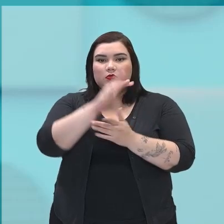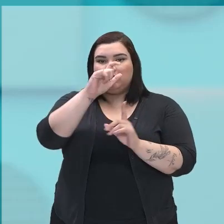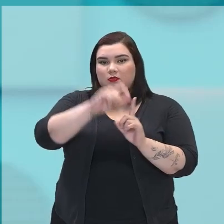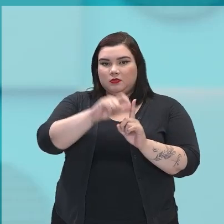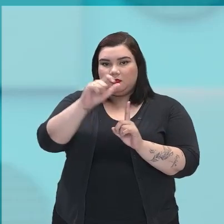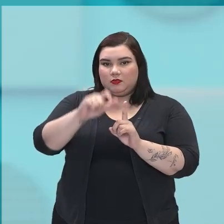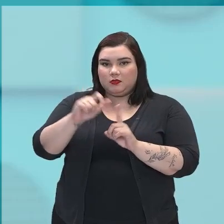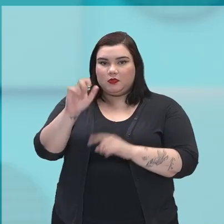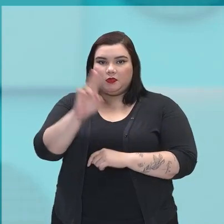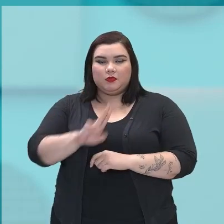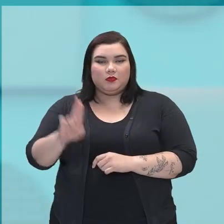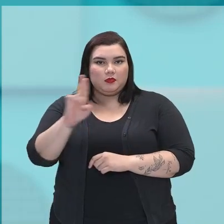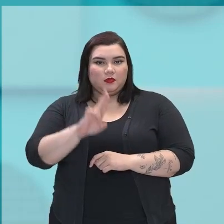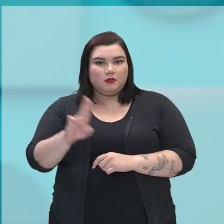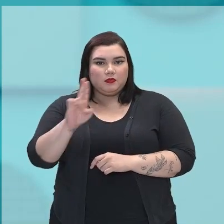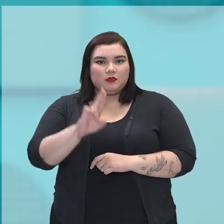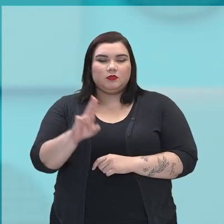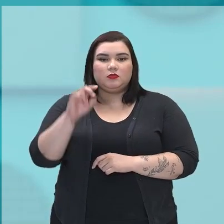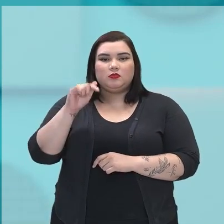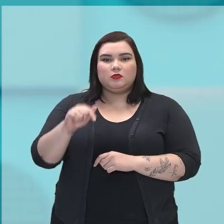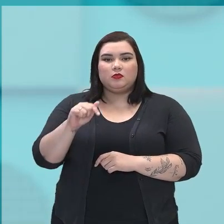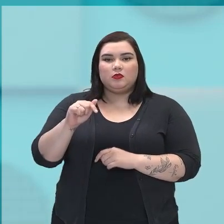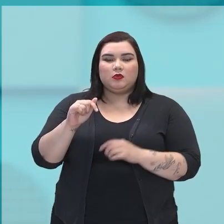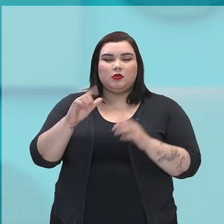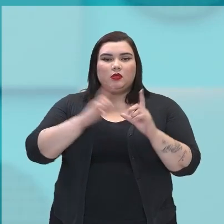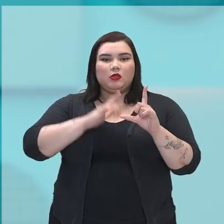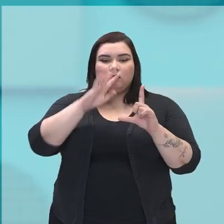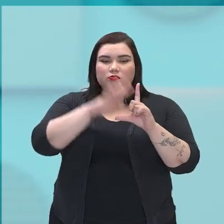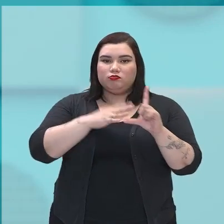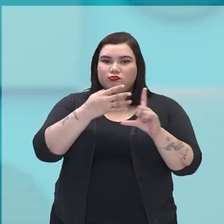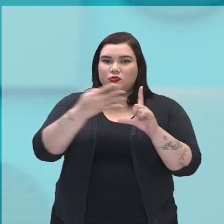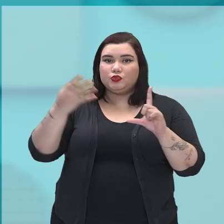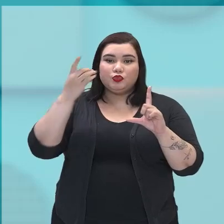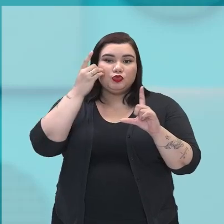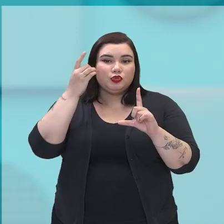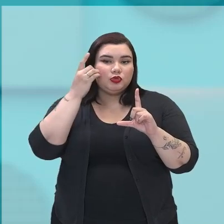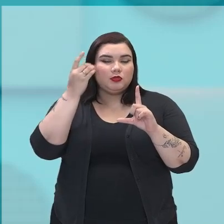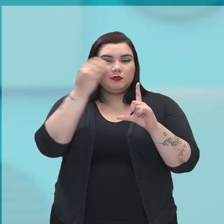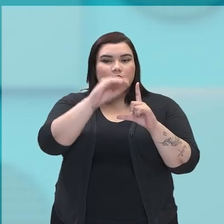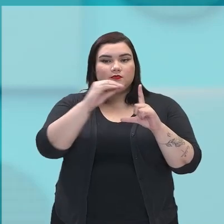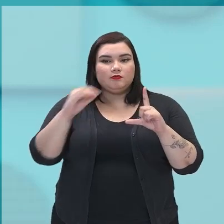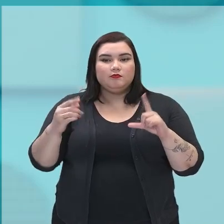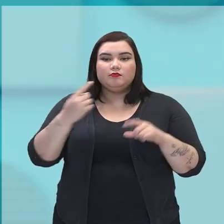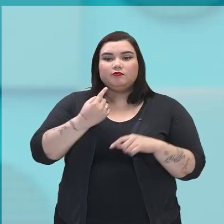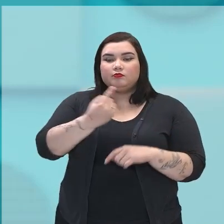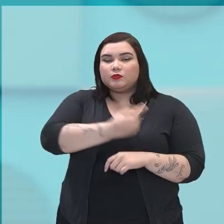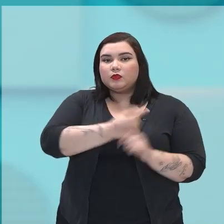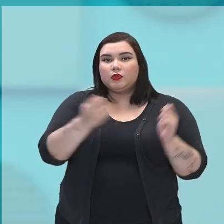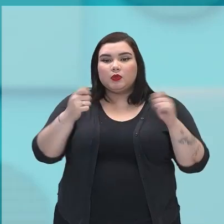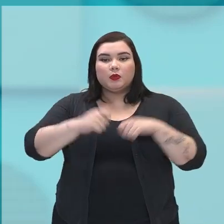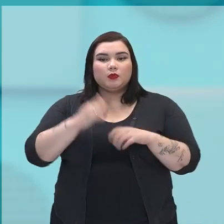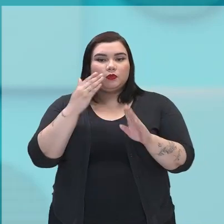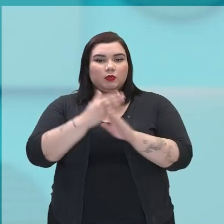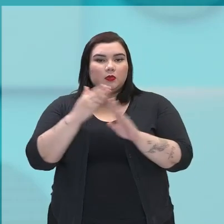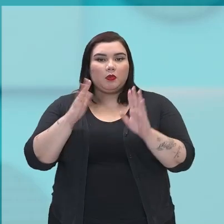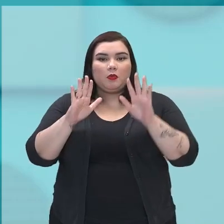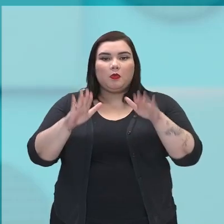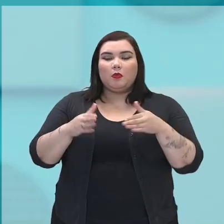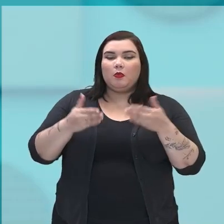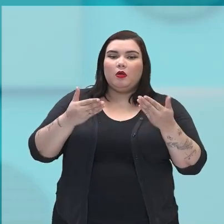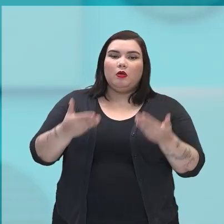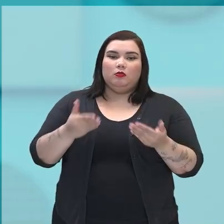personagens, utilizando ali a ajuda do calendário deles, para que a gente descubra qual